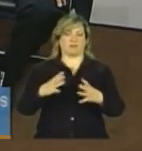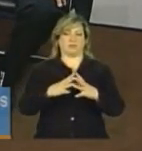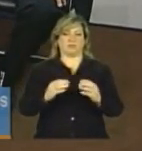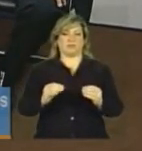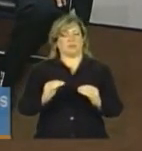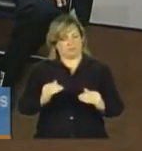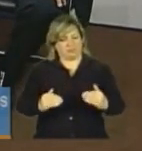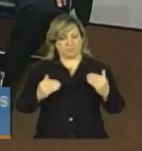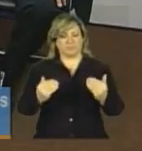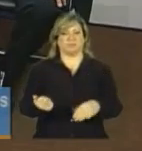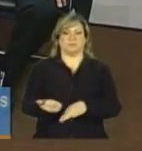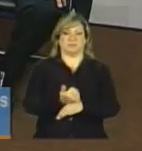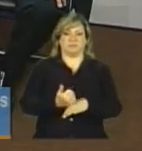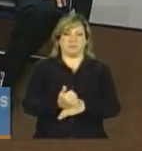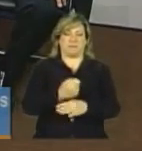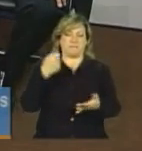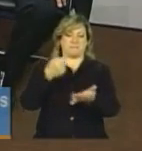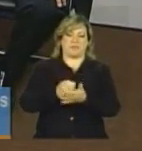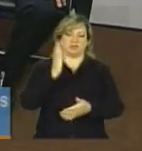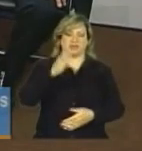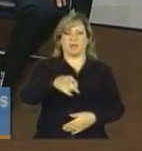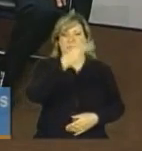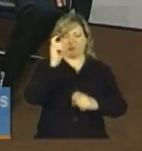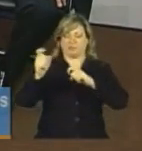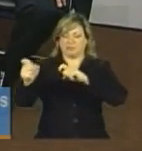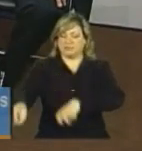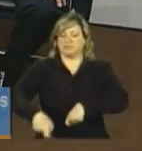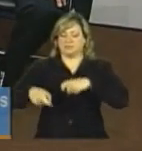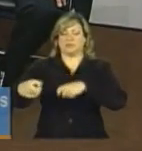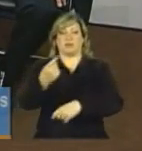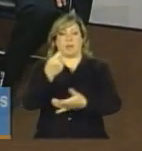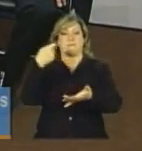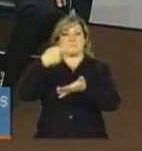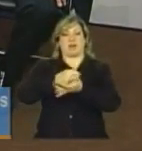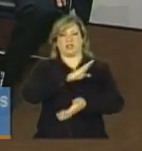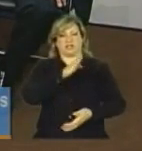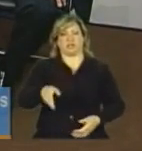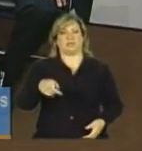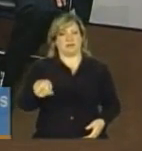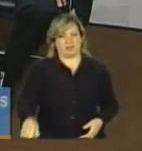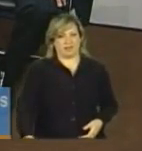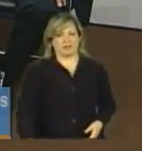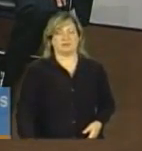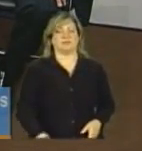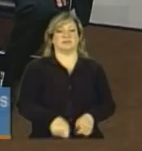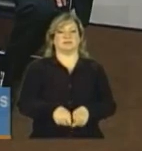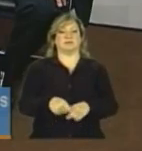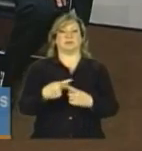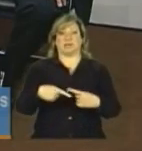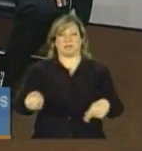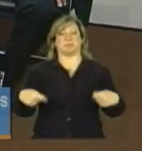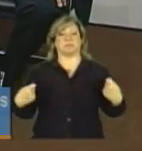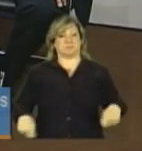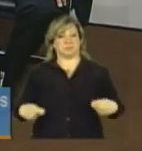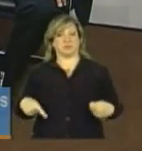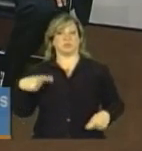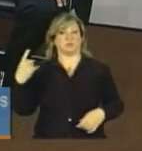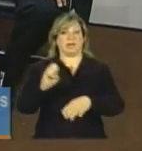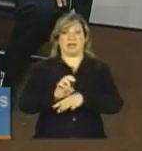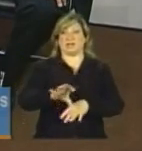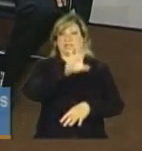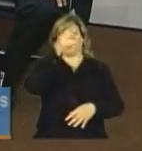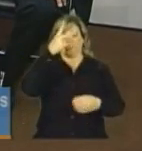adesão, pagamento direto ao produtor, né? Essa é uma demanda grande, né, que os estados e municípios nos apresentam. Eh, e a